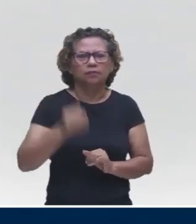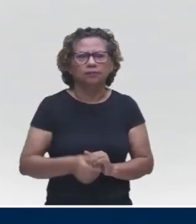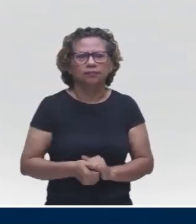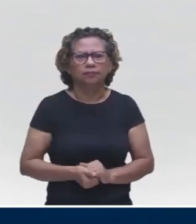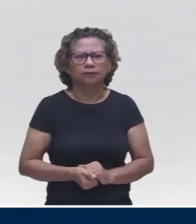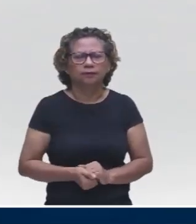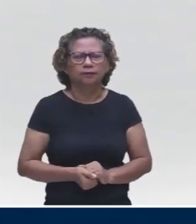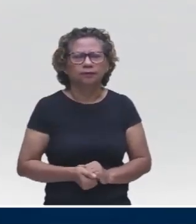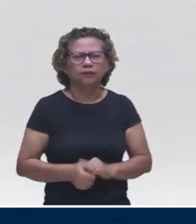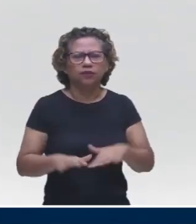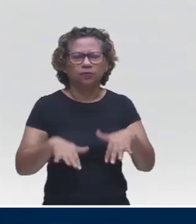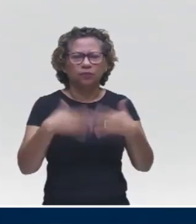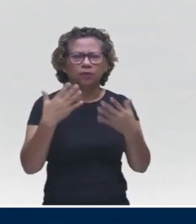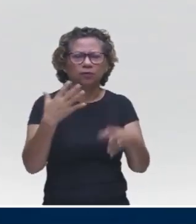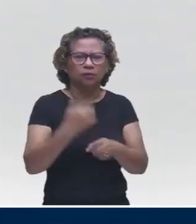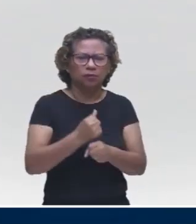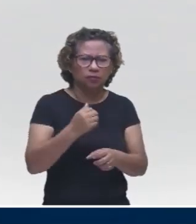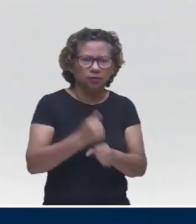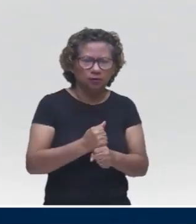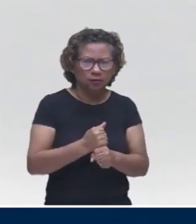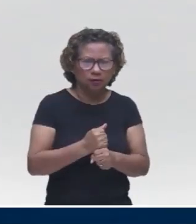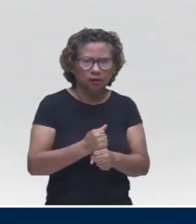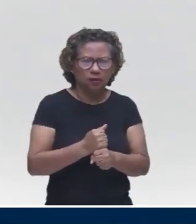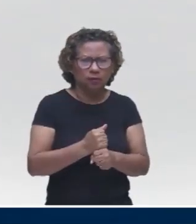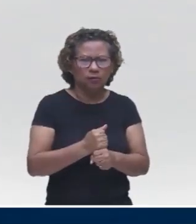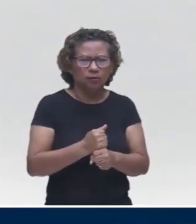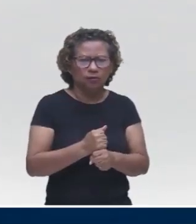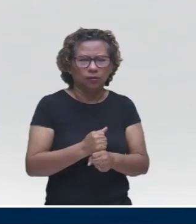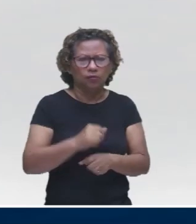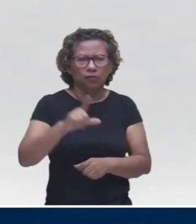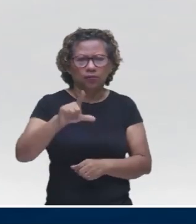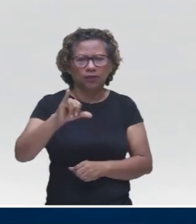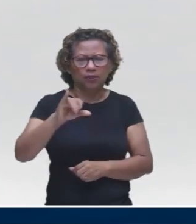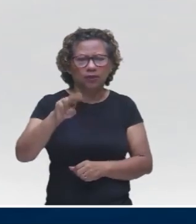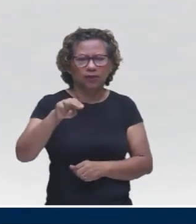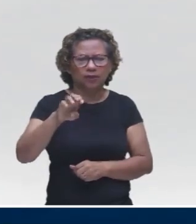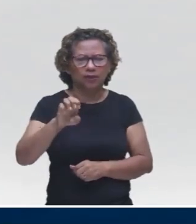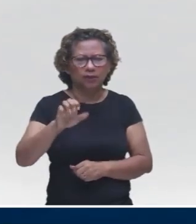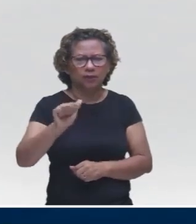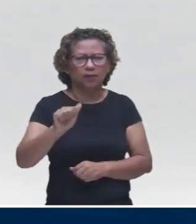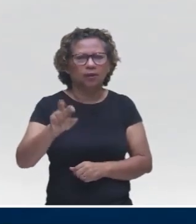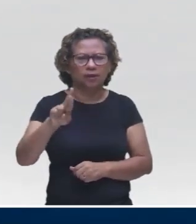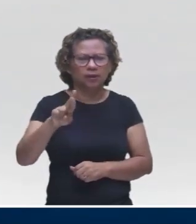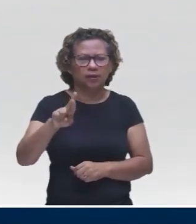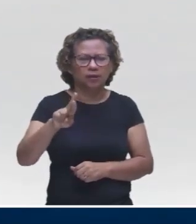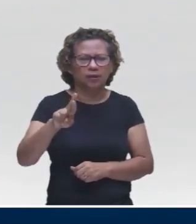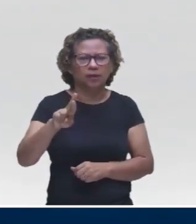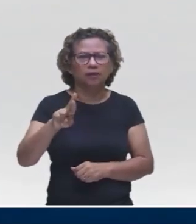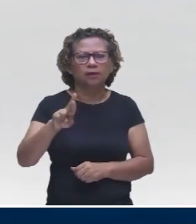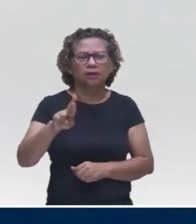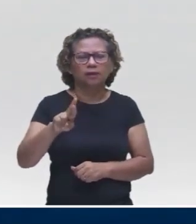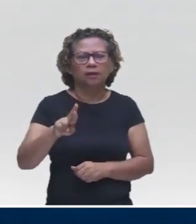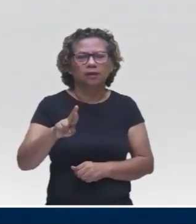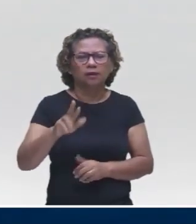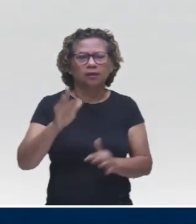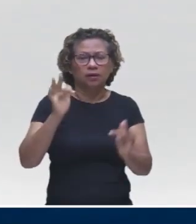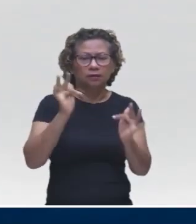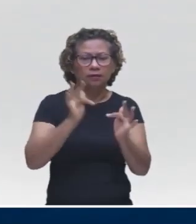quando eu calculo o coeficiente linear da função, o meu x